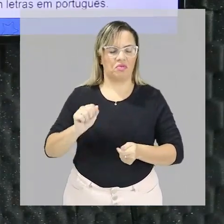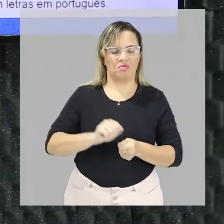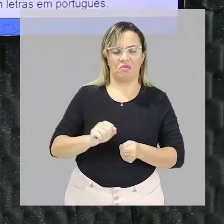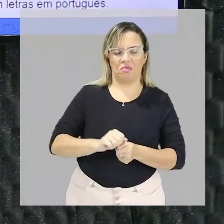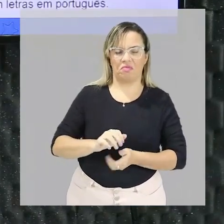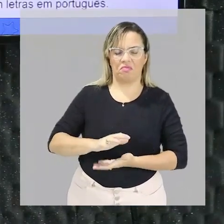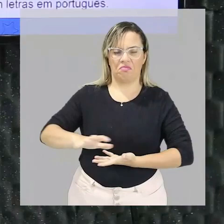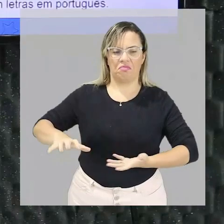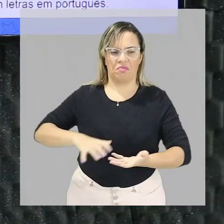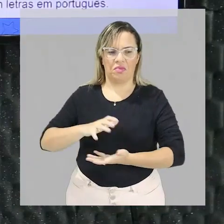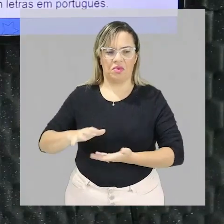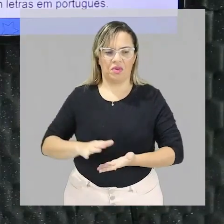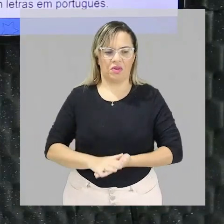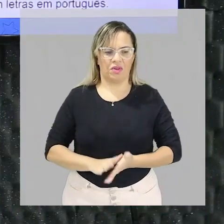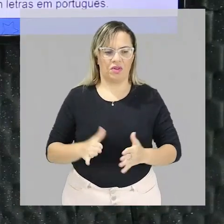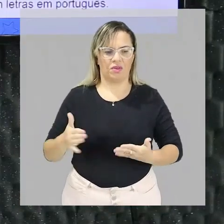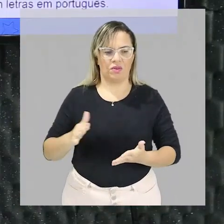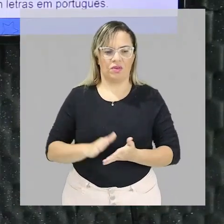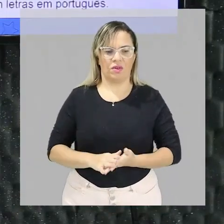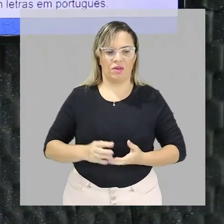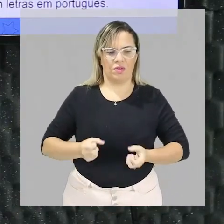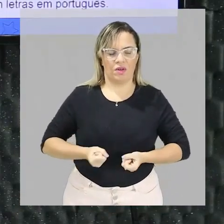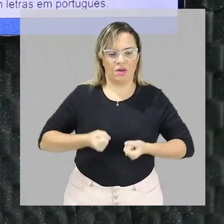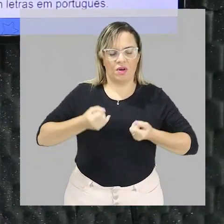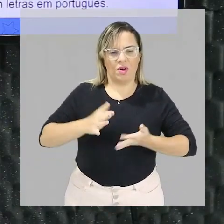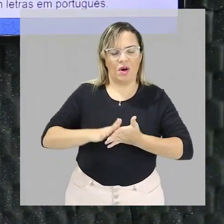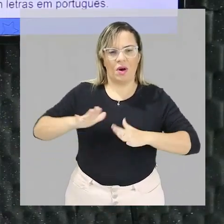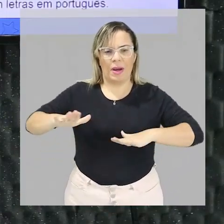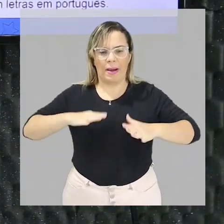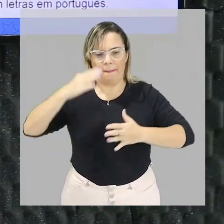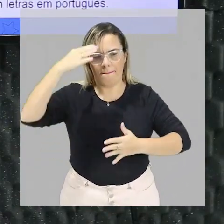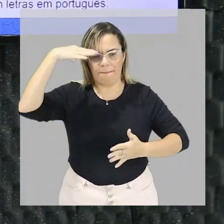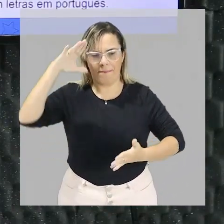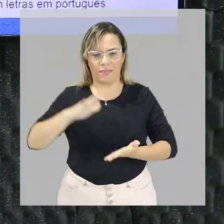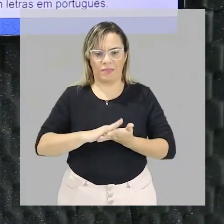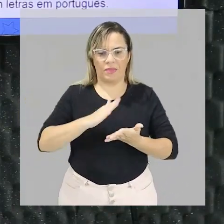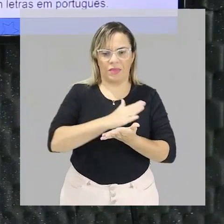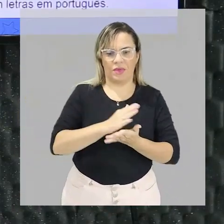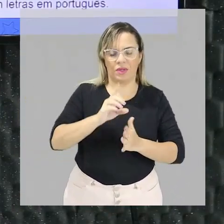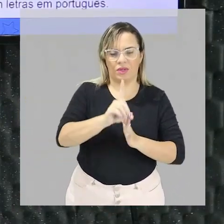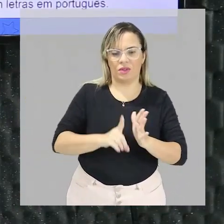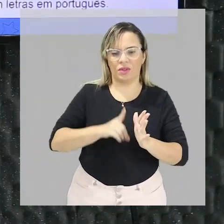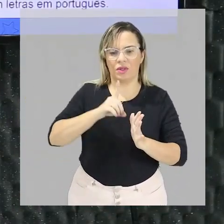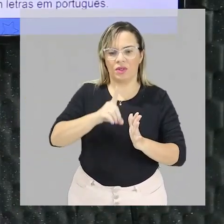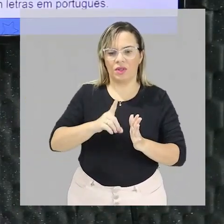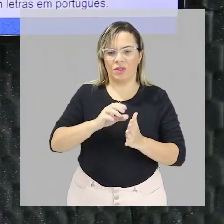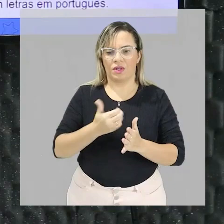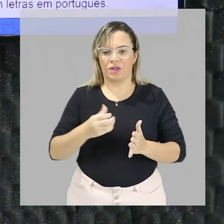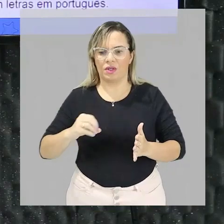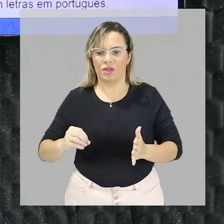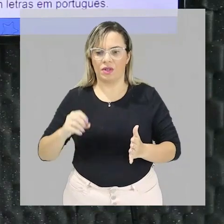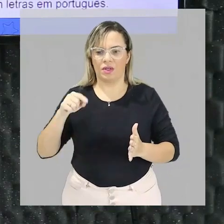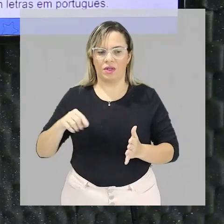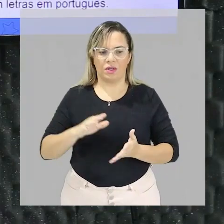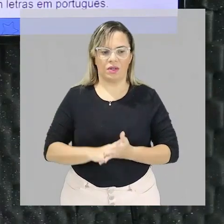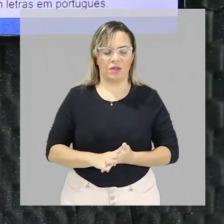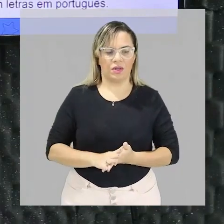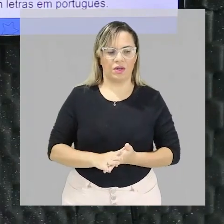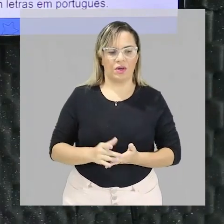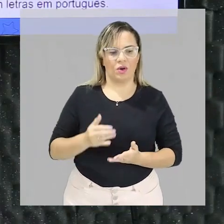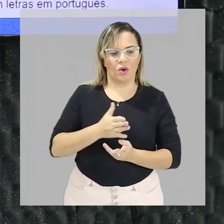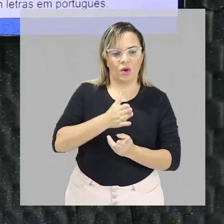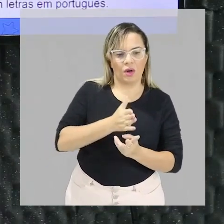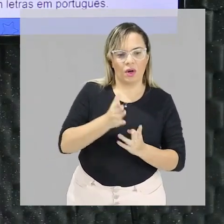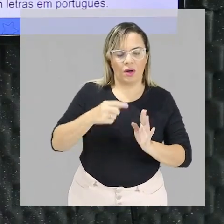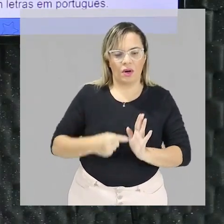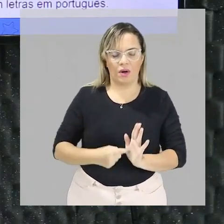também não faz música de protesto. Então, a manifestação cultural que, a partir da década de 60, pretendeu sintetizar o dualismo,